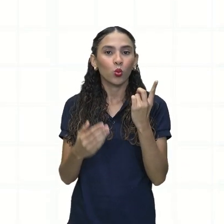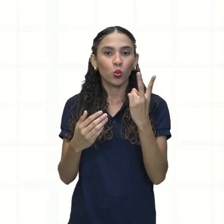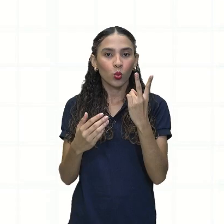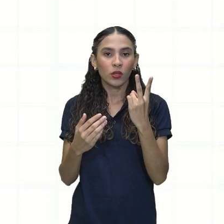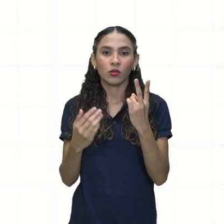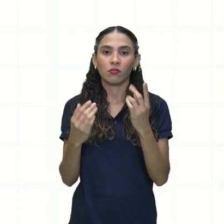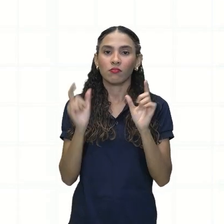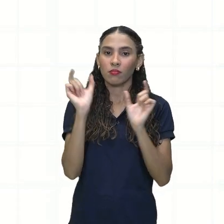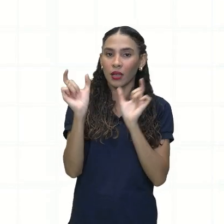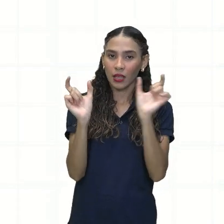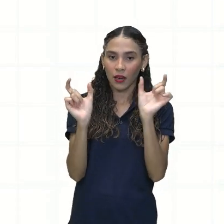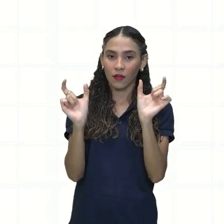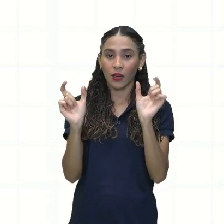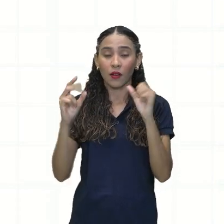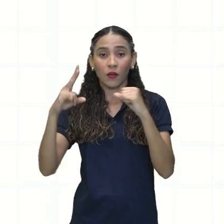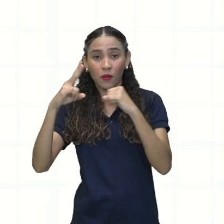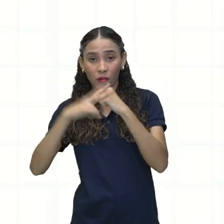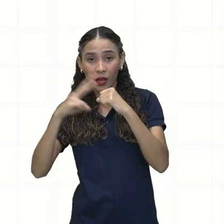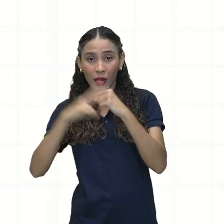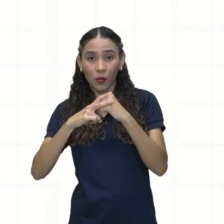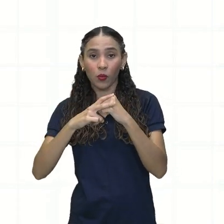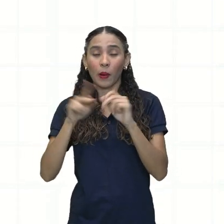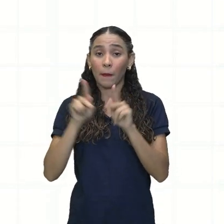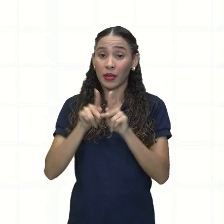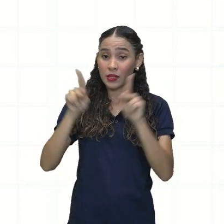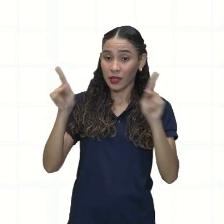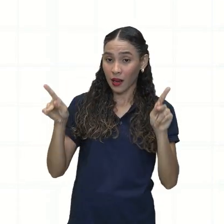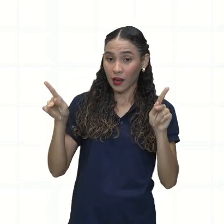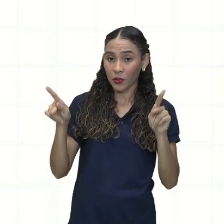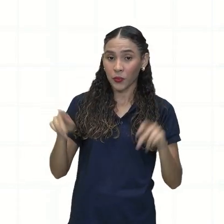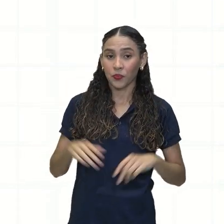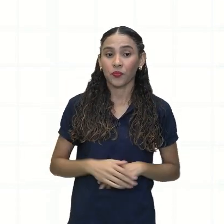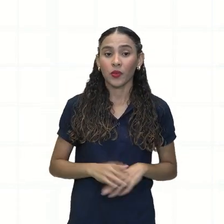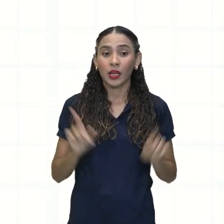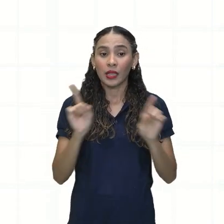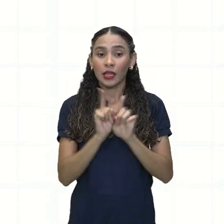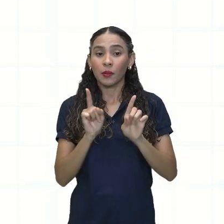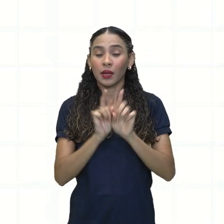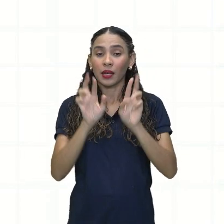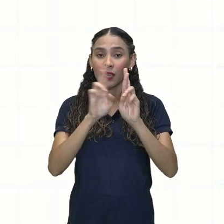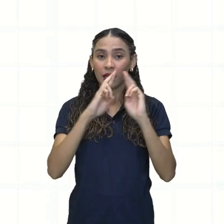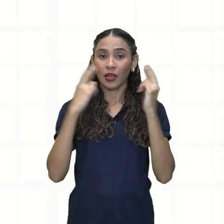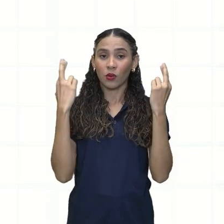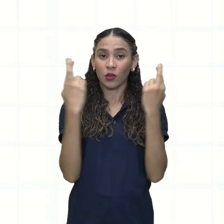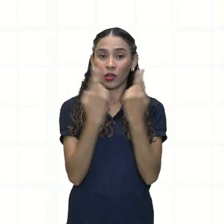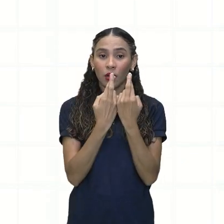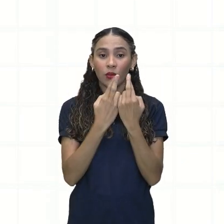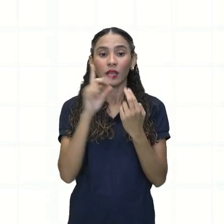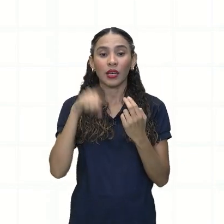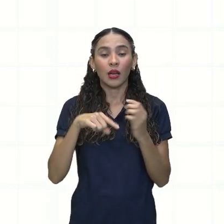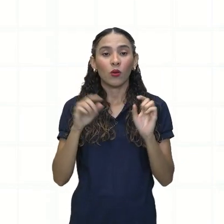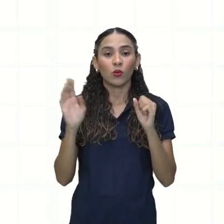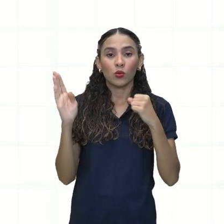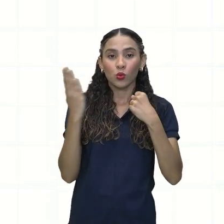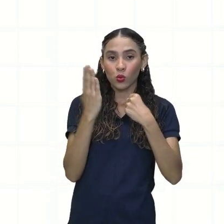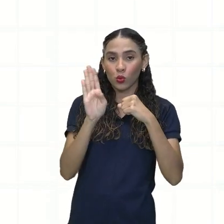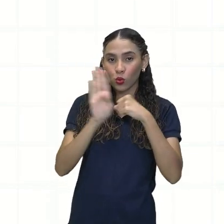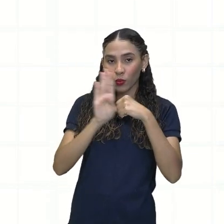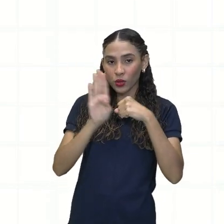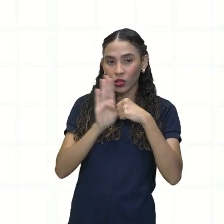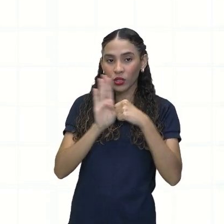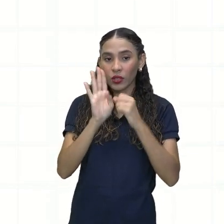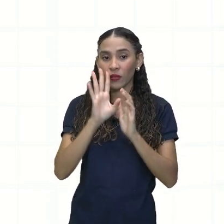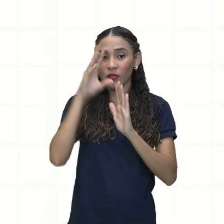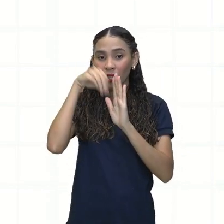que é o verbo que é lá do predicado, e conferência, que é um substantivo que está dentro do